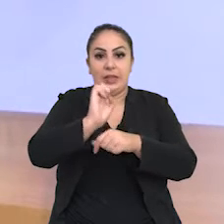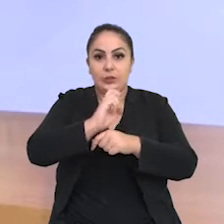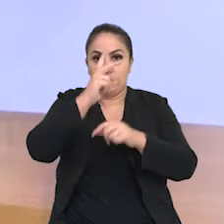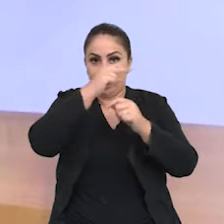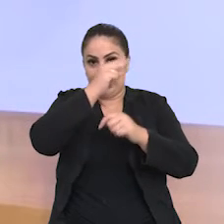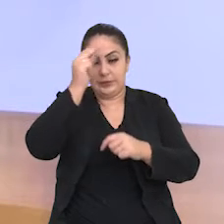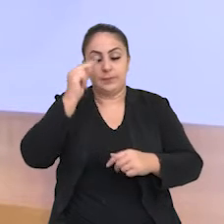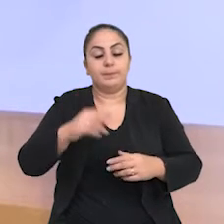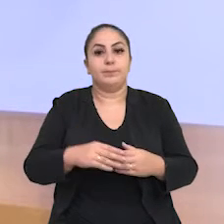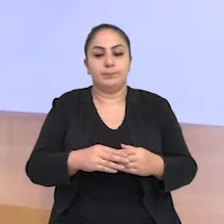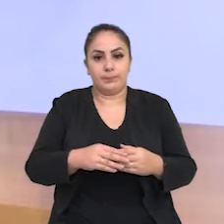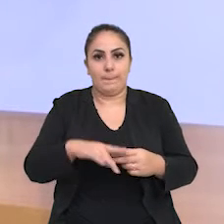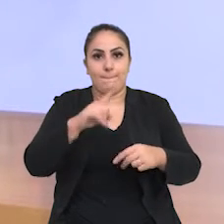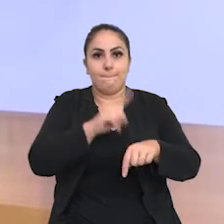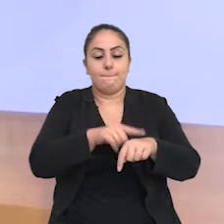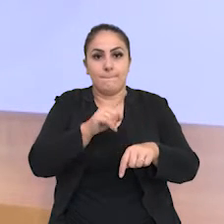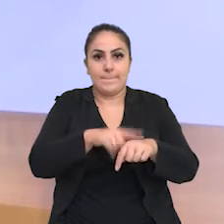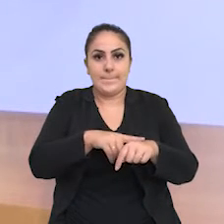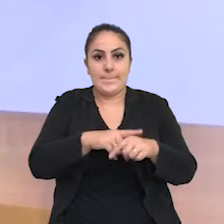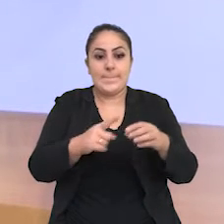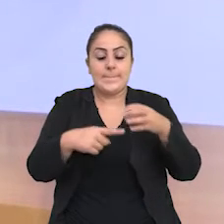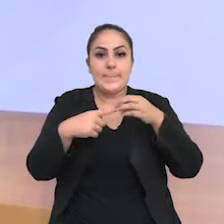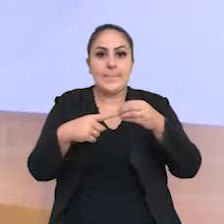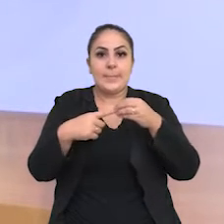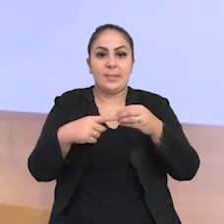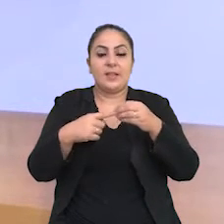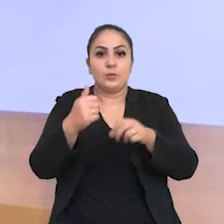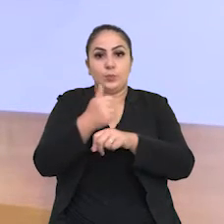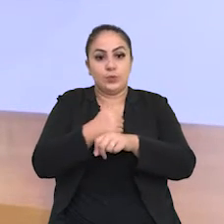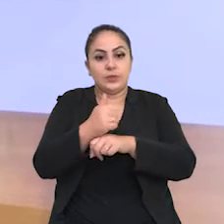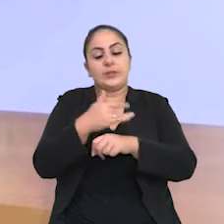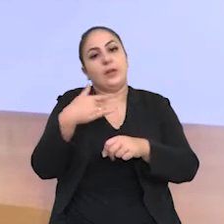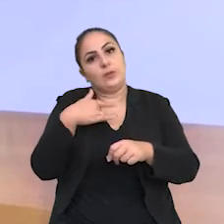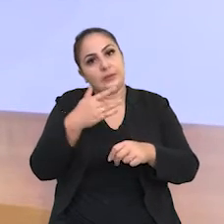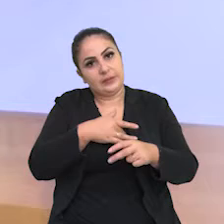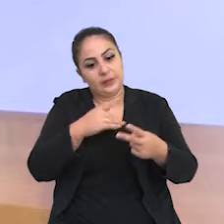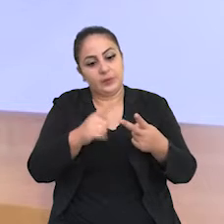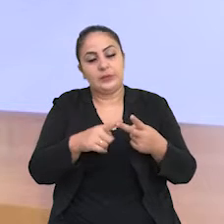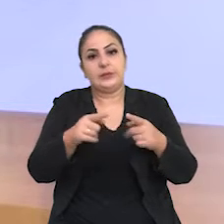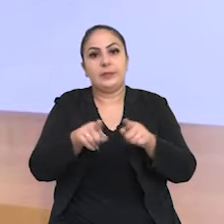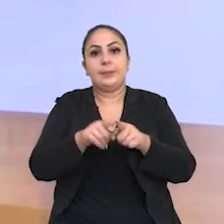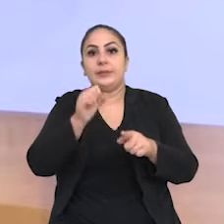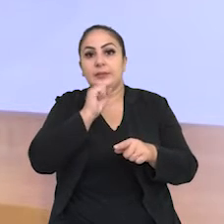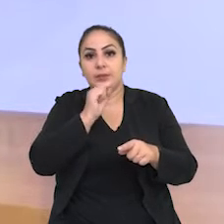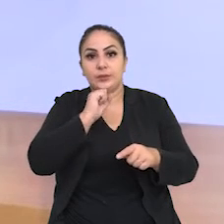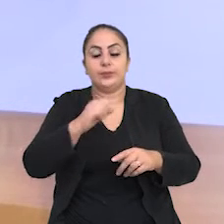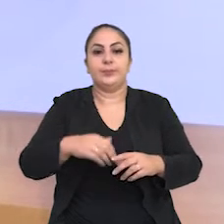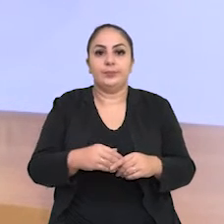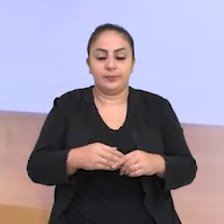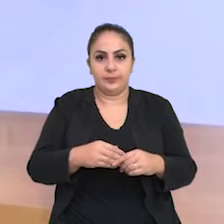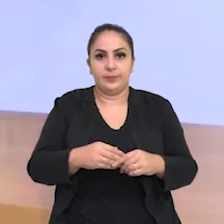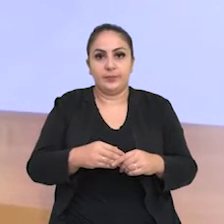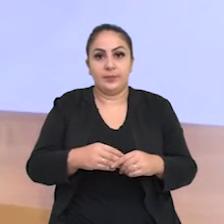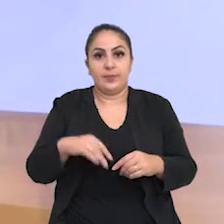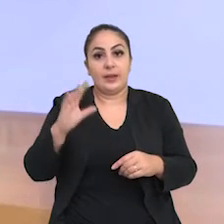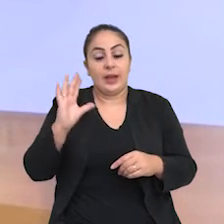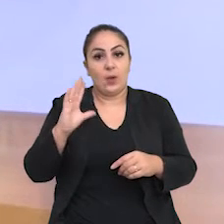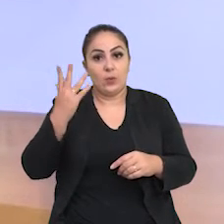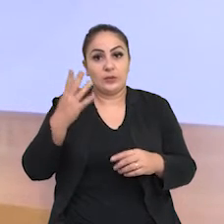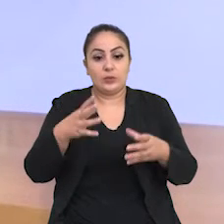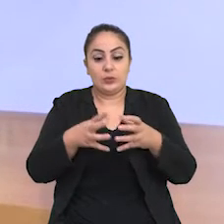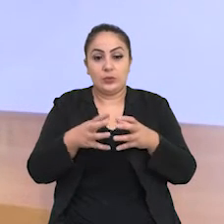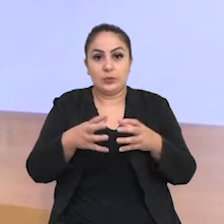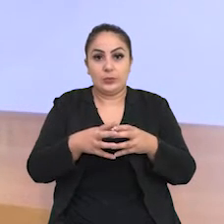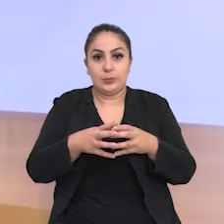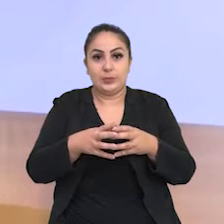e municípios. No momento, a prioridade é dos profissionais da saúde e dos idosos. Acontece